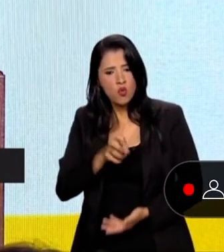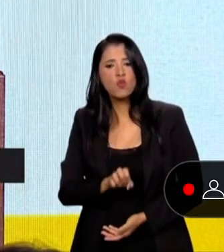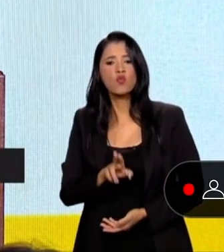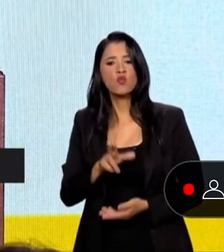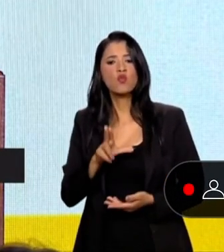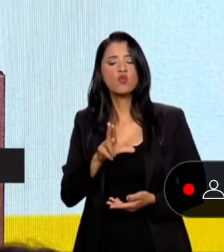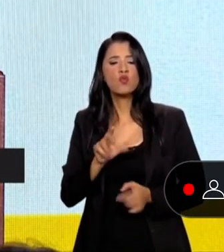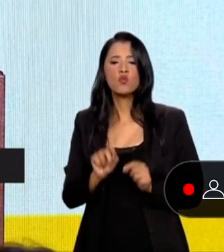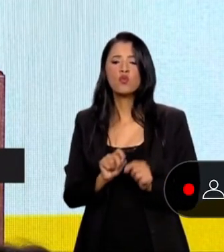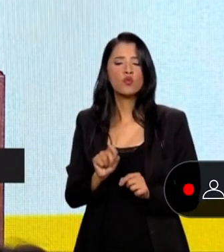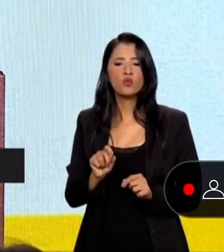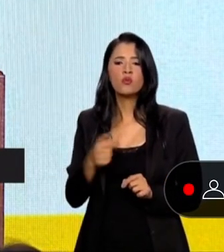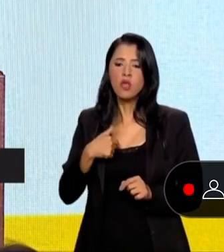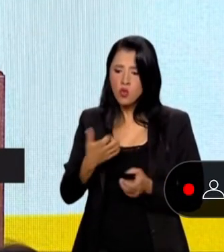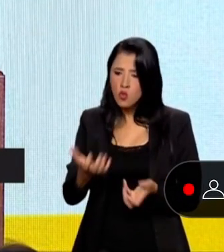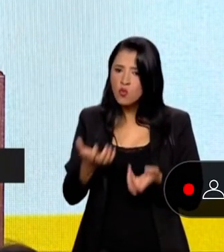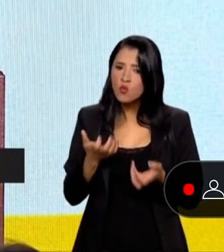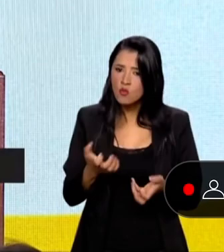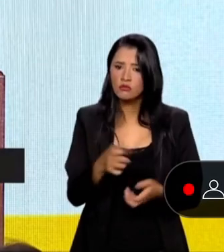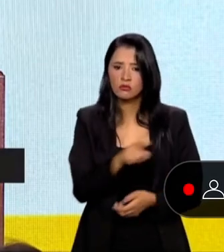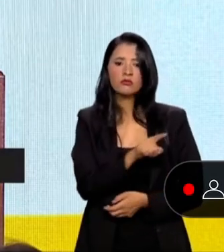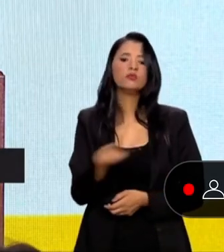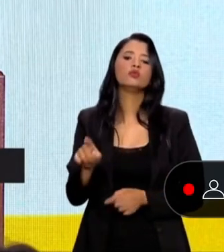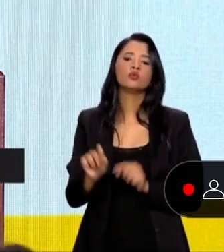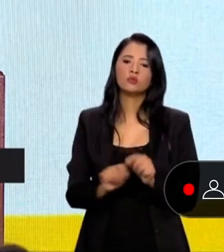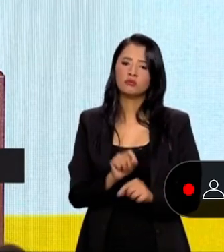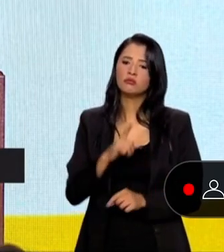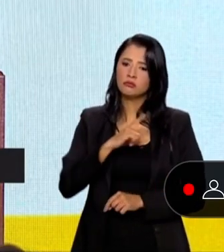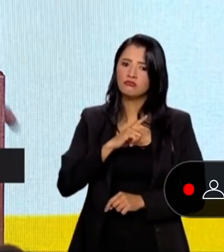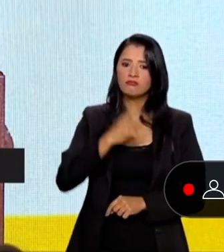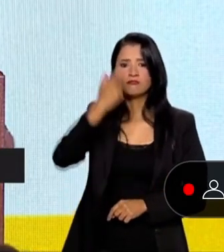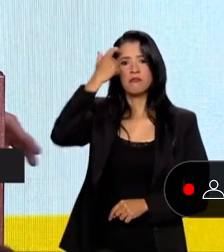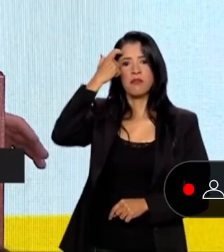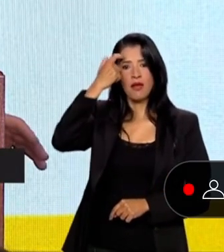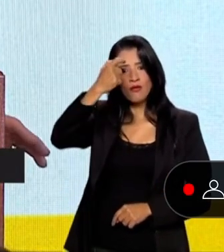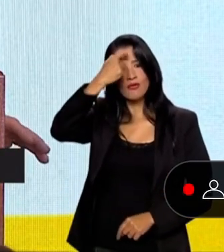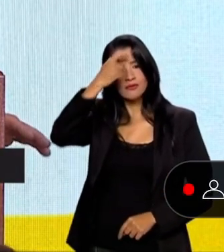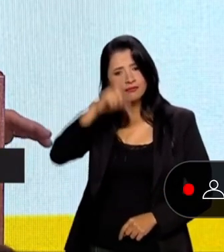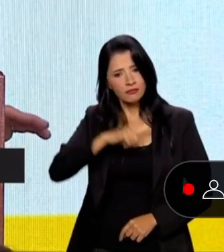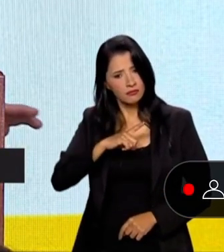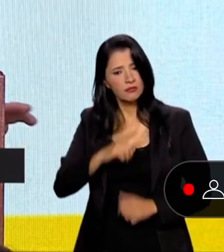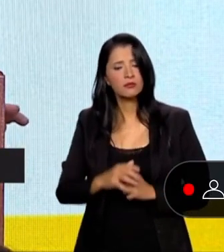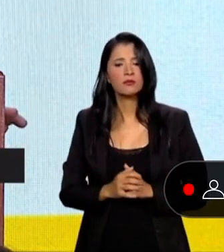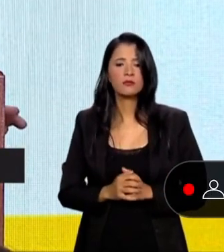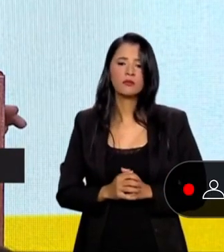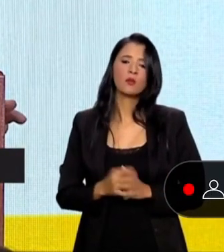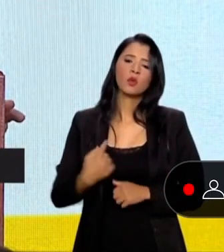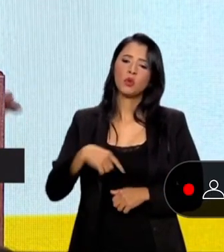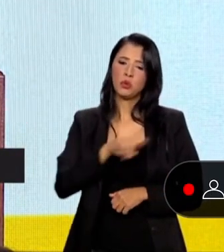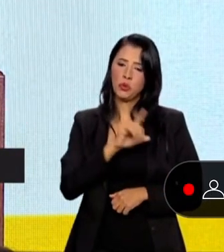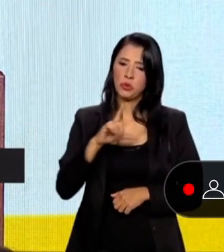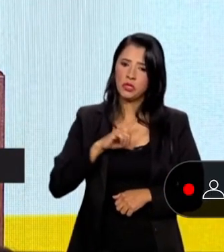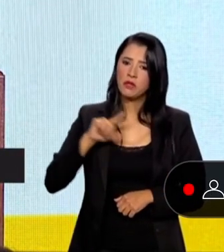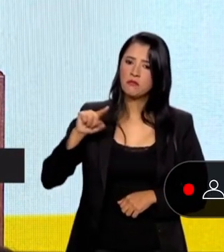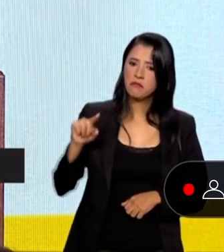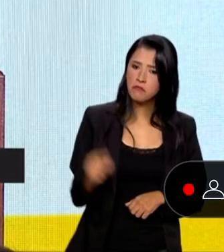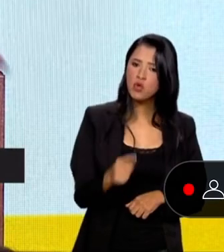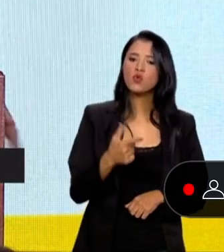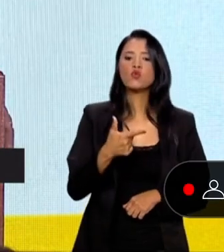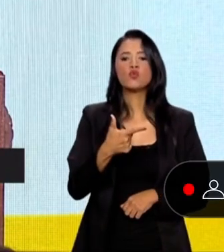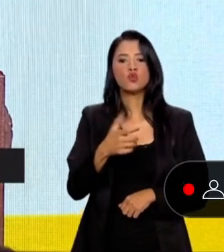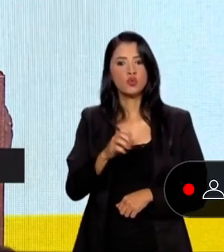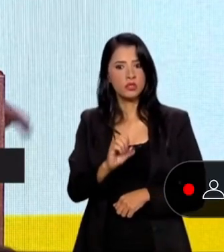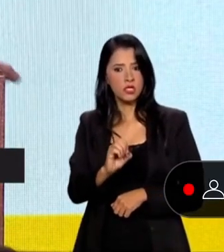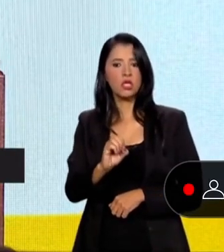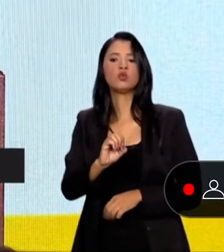eu quero que vocês tenham consciência que nós temos 1.200 e poucos